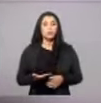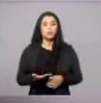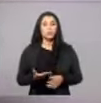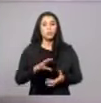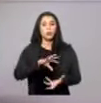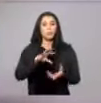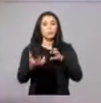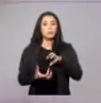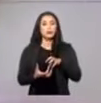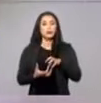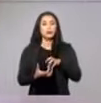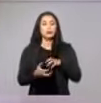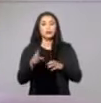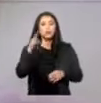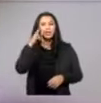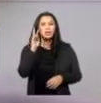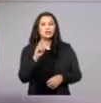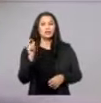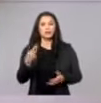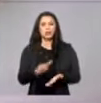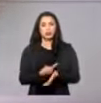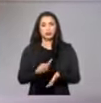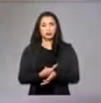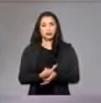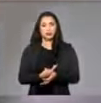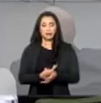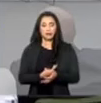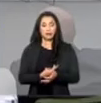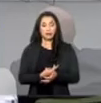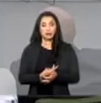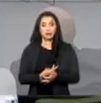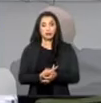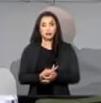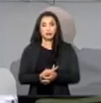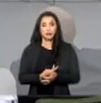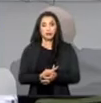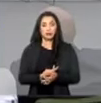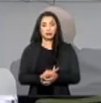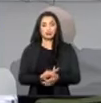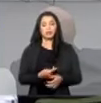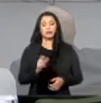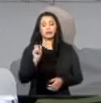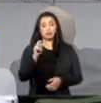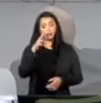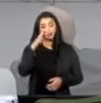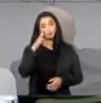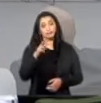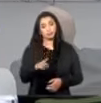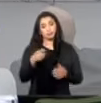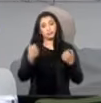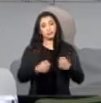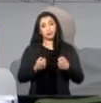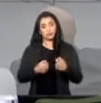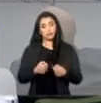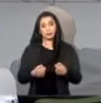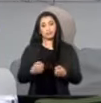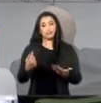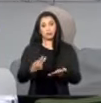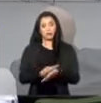dessas questões é que reside um preceito republicano que está sendo violado e que vem